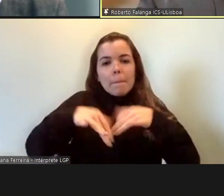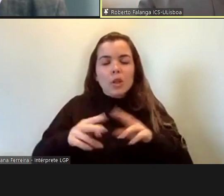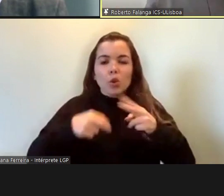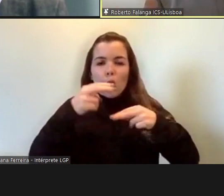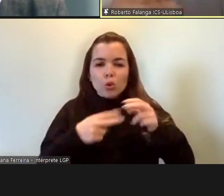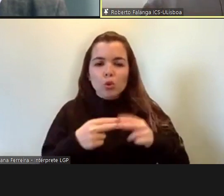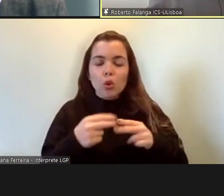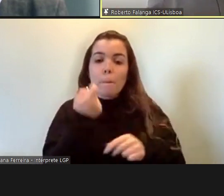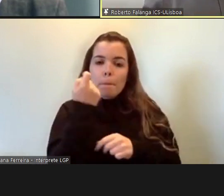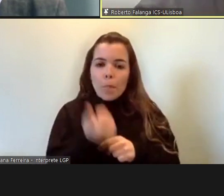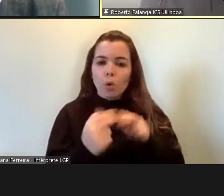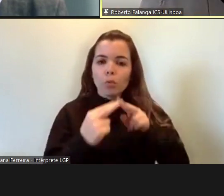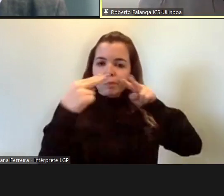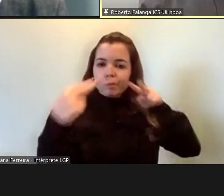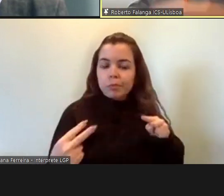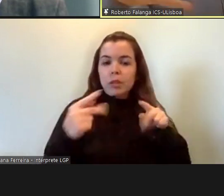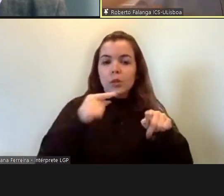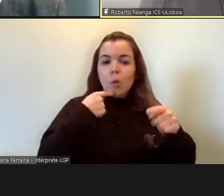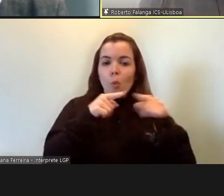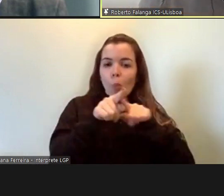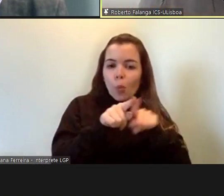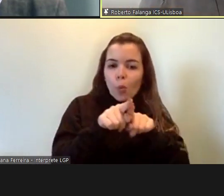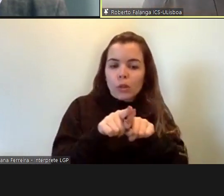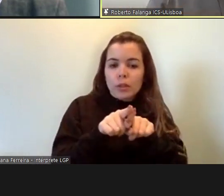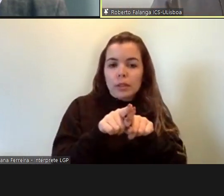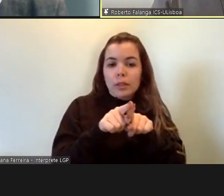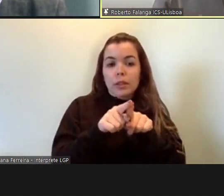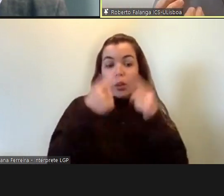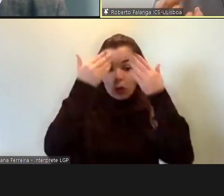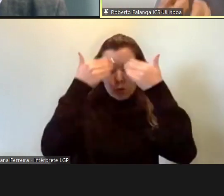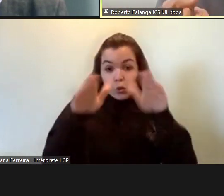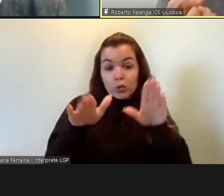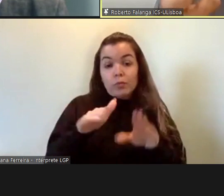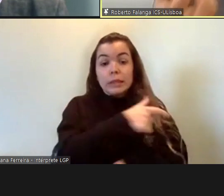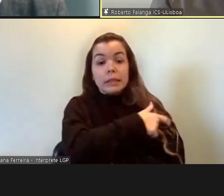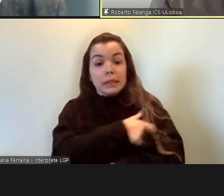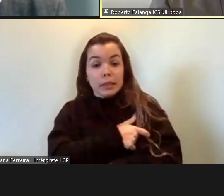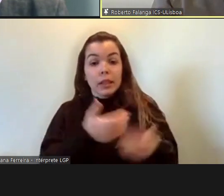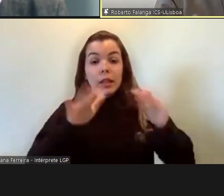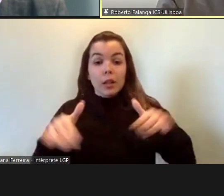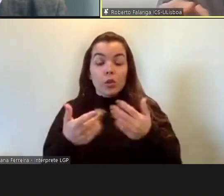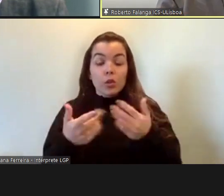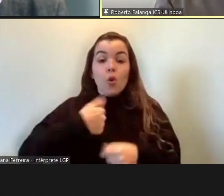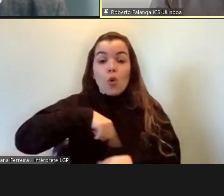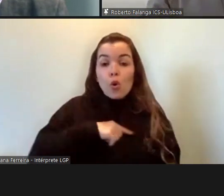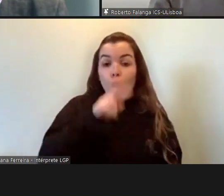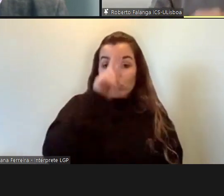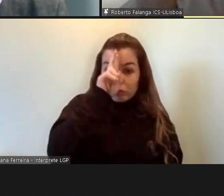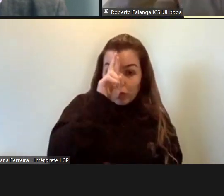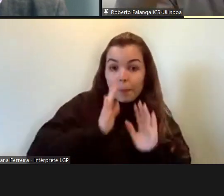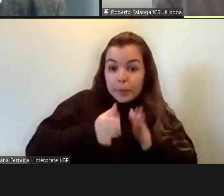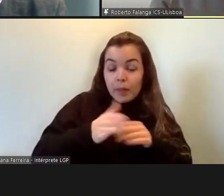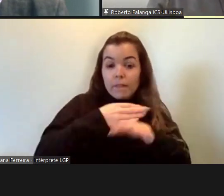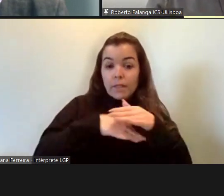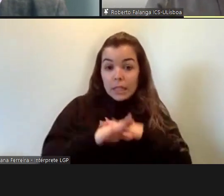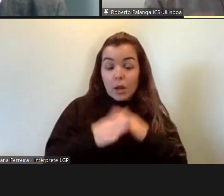pontes com a política da democracia representativa. E nós precisamos fazer um esforço agora, sim. Estamos